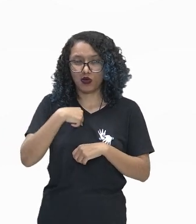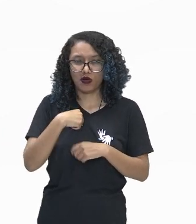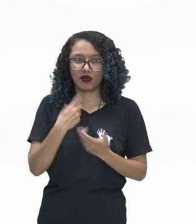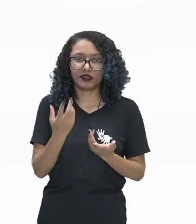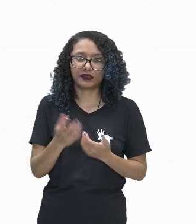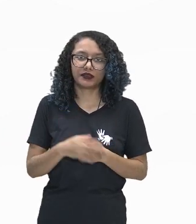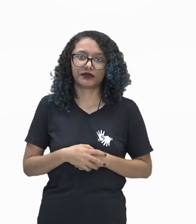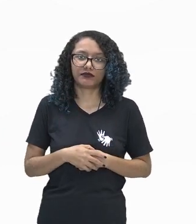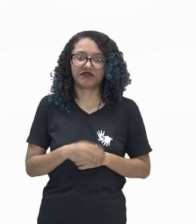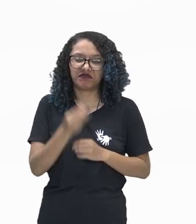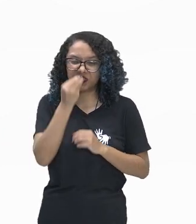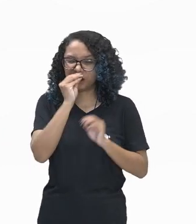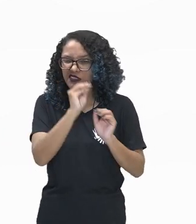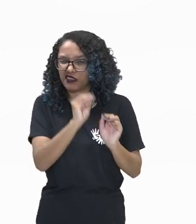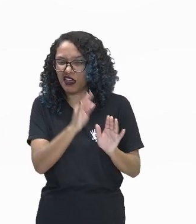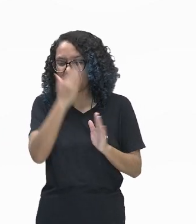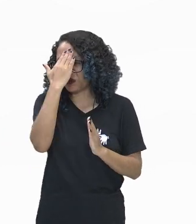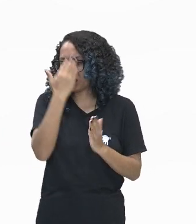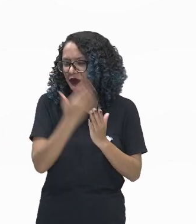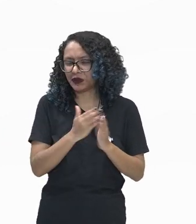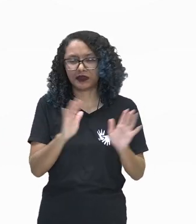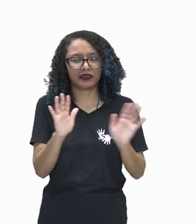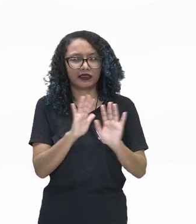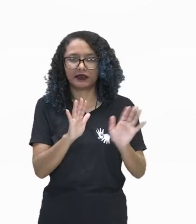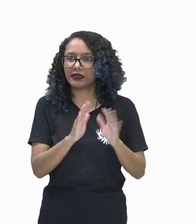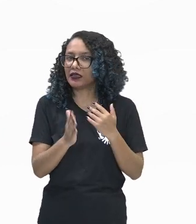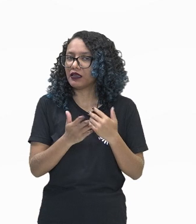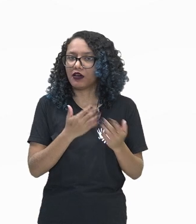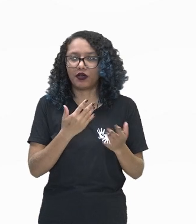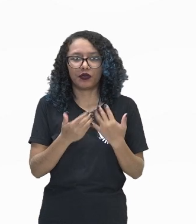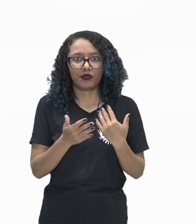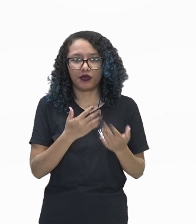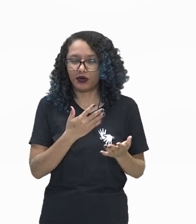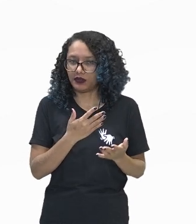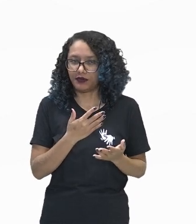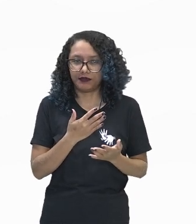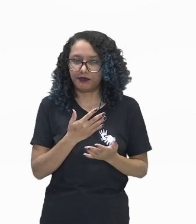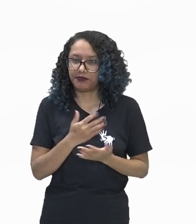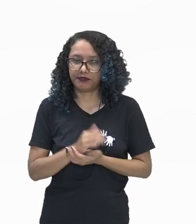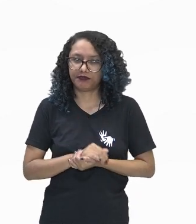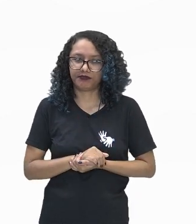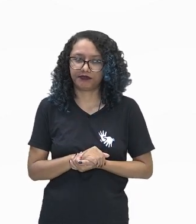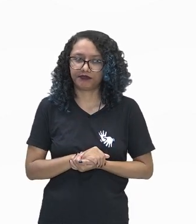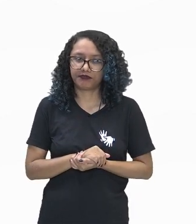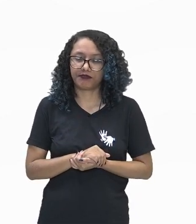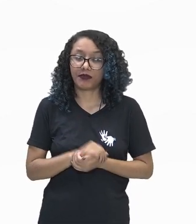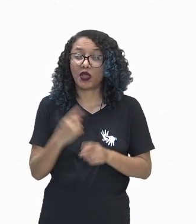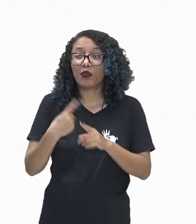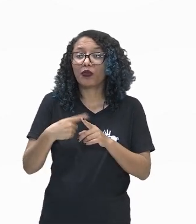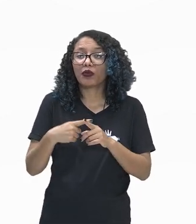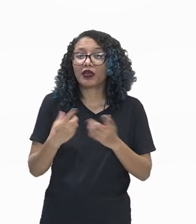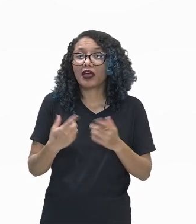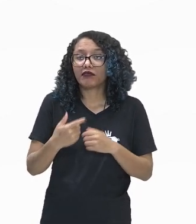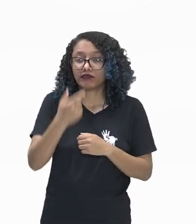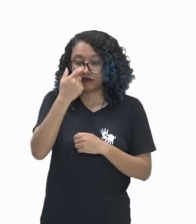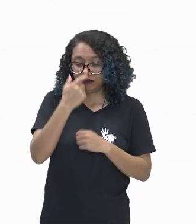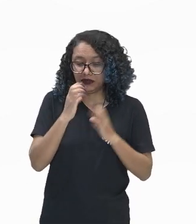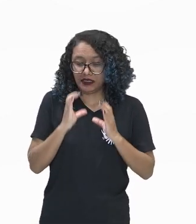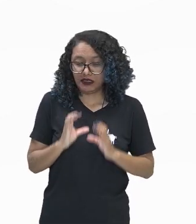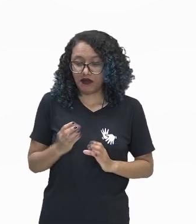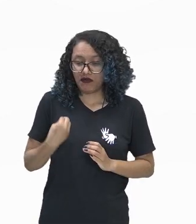não acreditar. Né? Não adianta. Ser cidadão, viver na sociedade, viver na